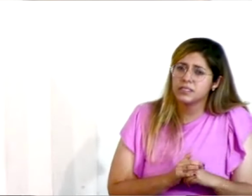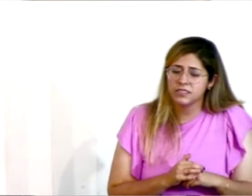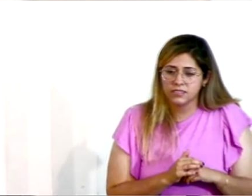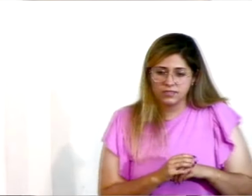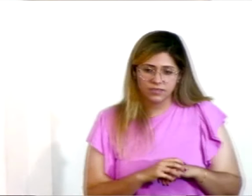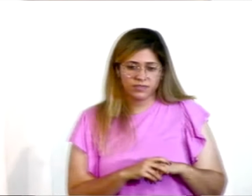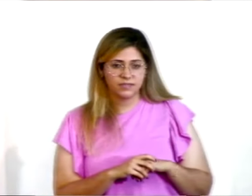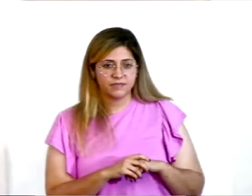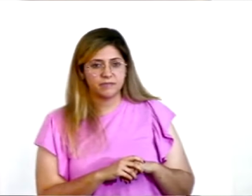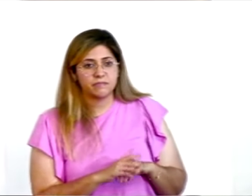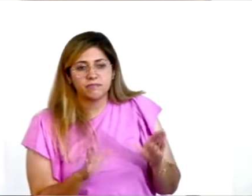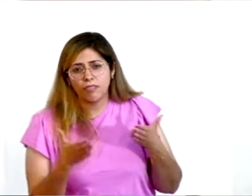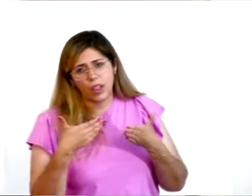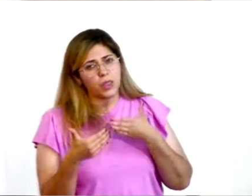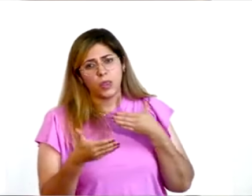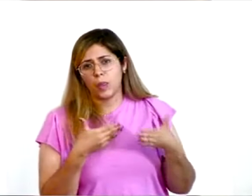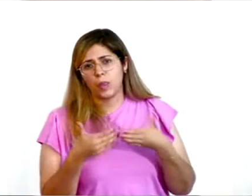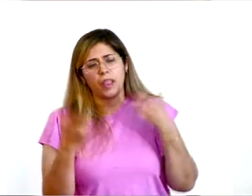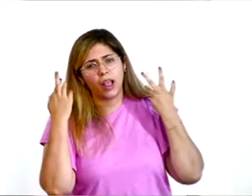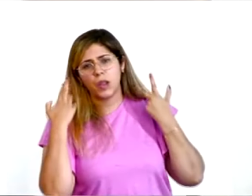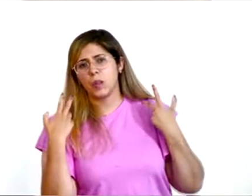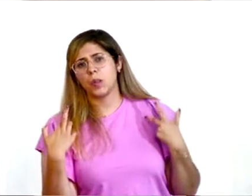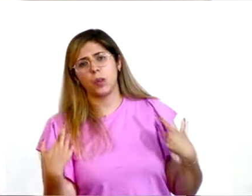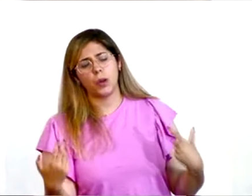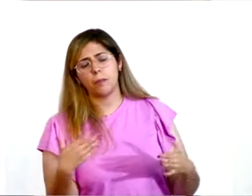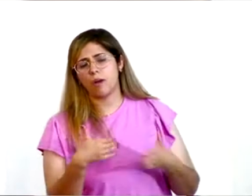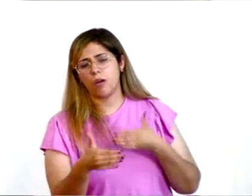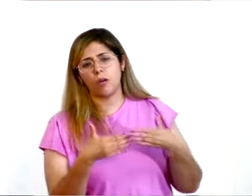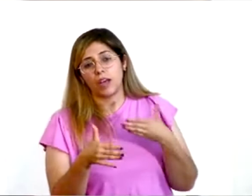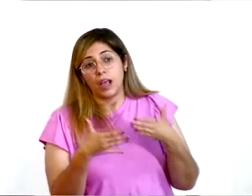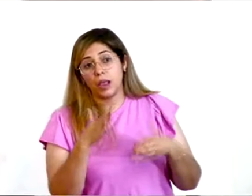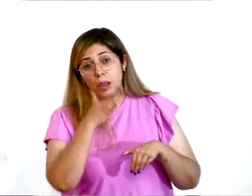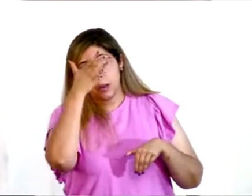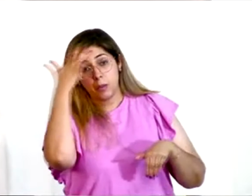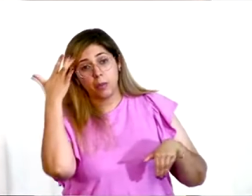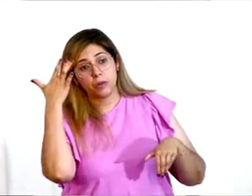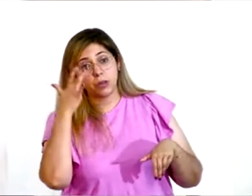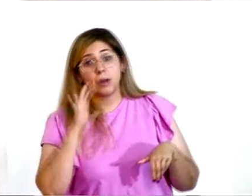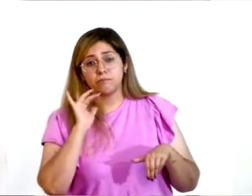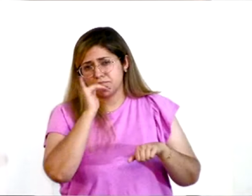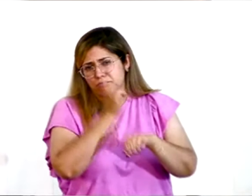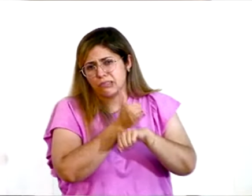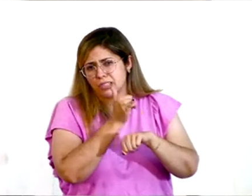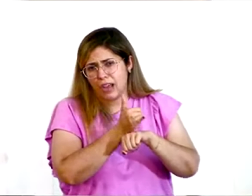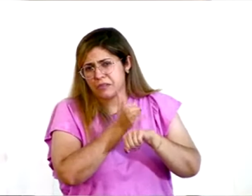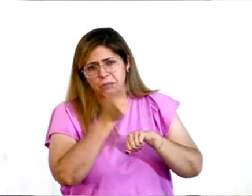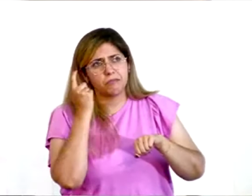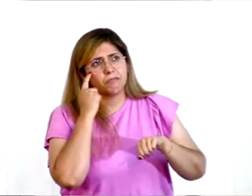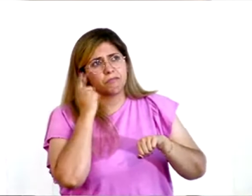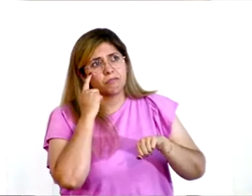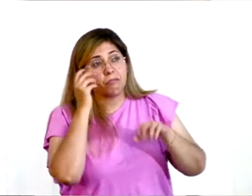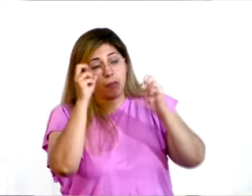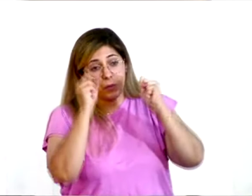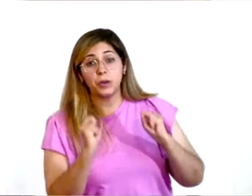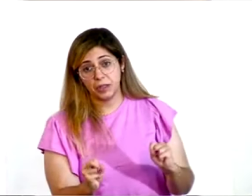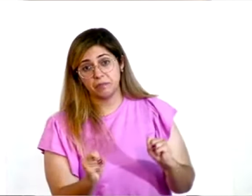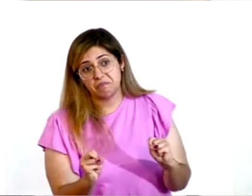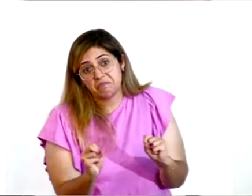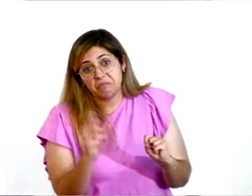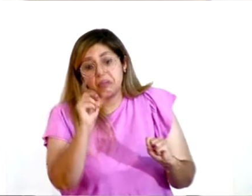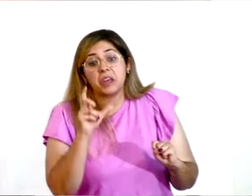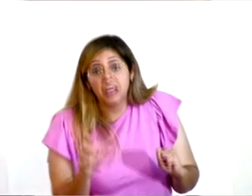Jesus. É um reconhecimento honroso, alguém está fazendo alguma coisa comigo que deve ter algum tipo de poder. Quem é